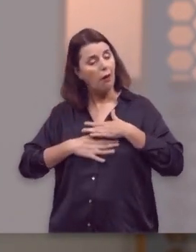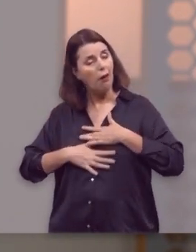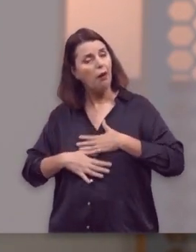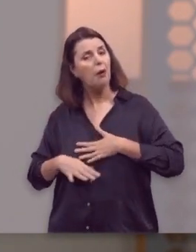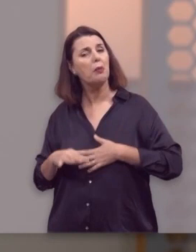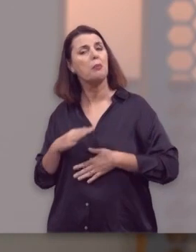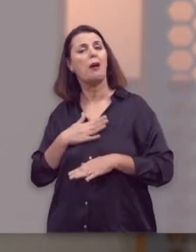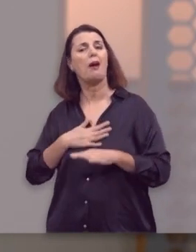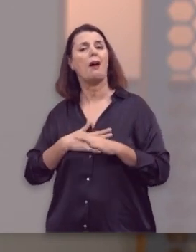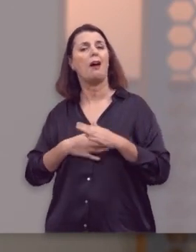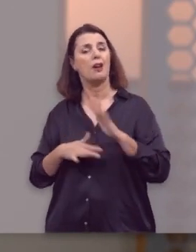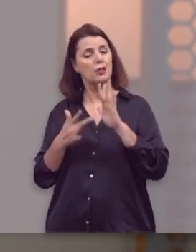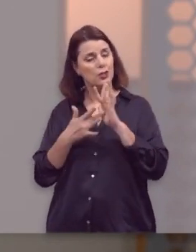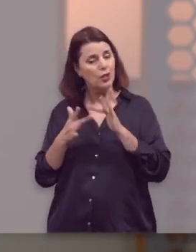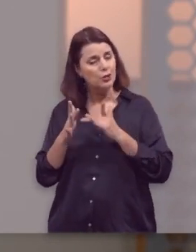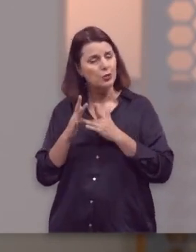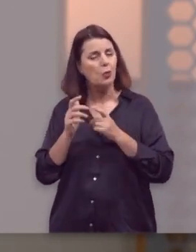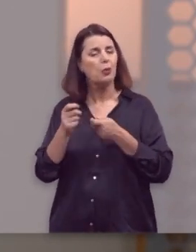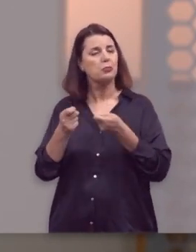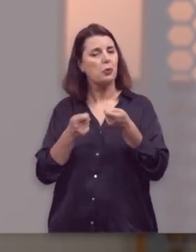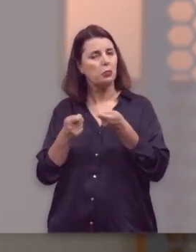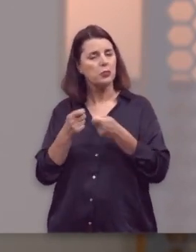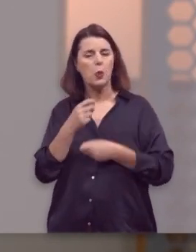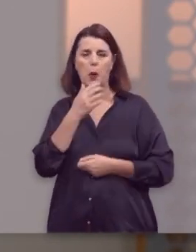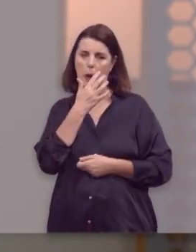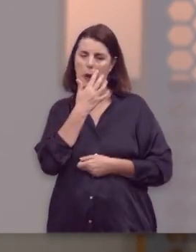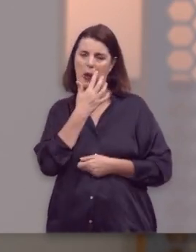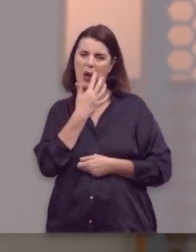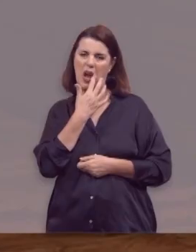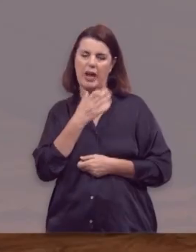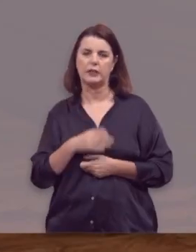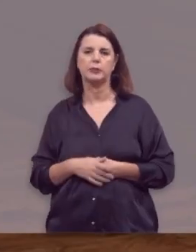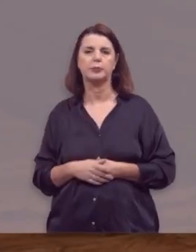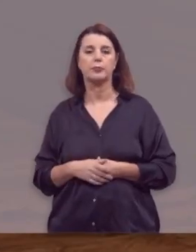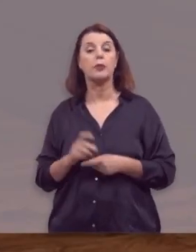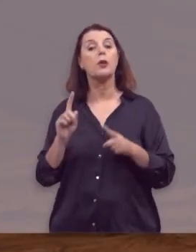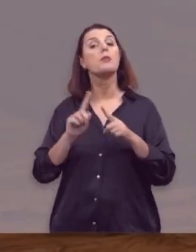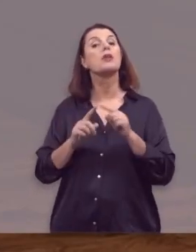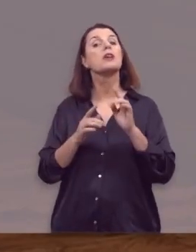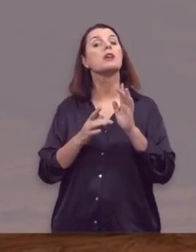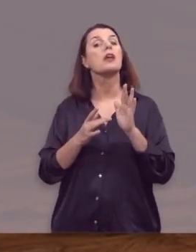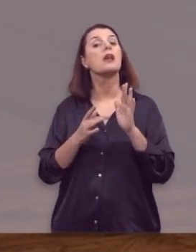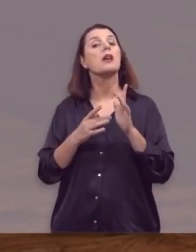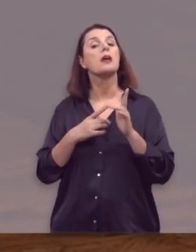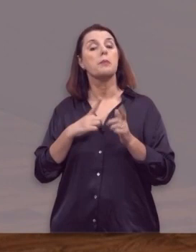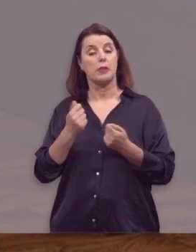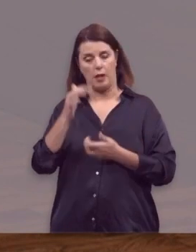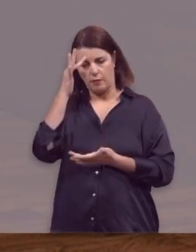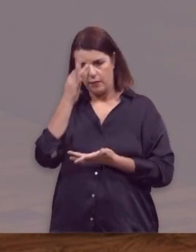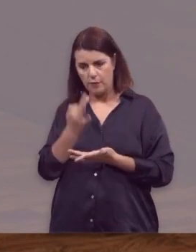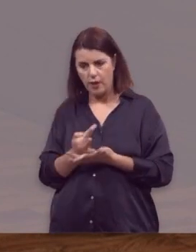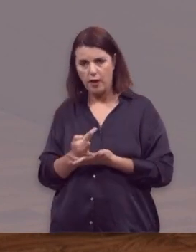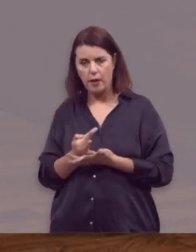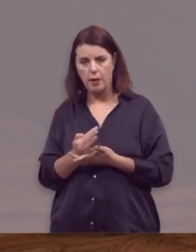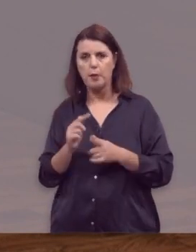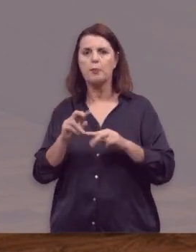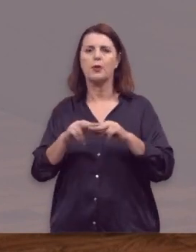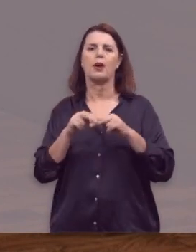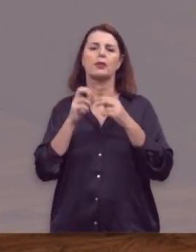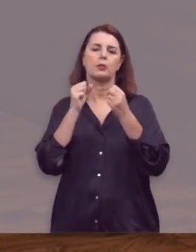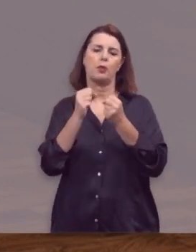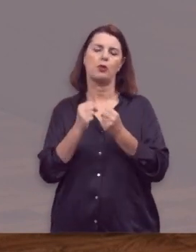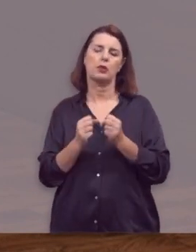calma. Jesus está no controle. Por que eles deviam ter fé e não medo? Por causa do poder